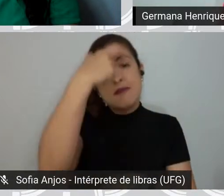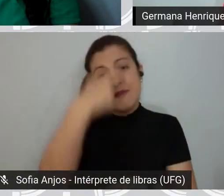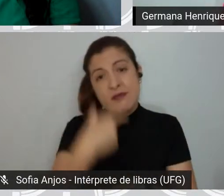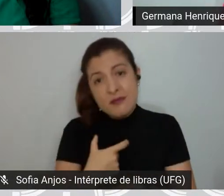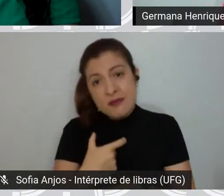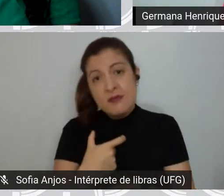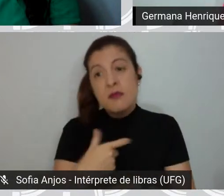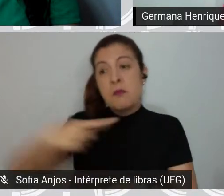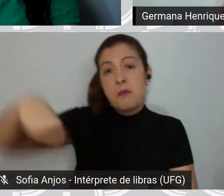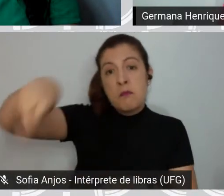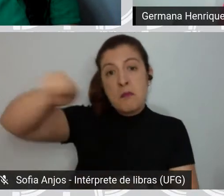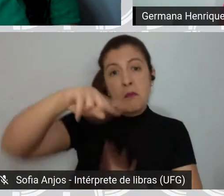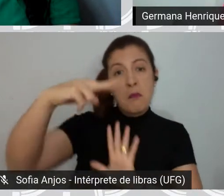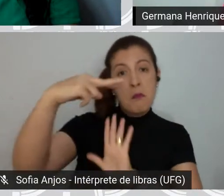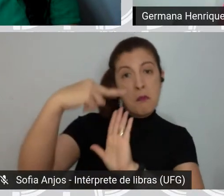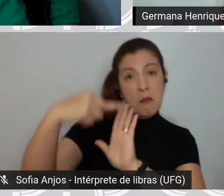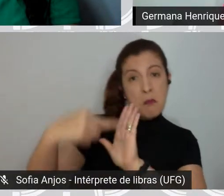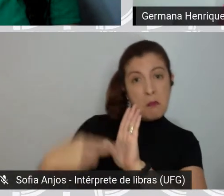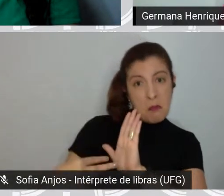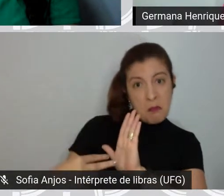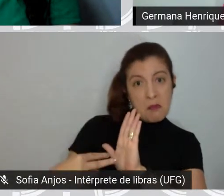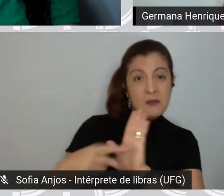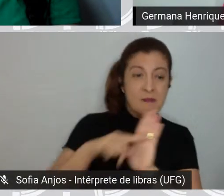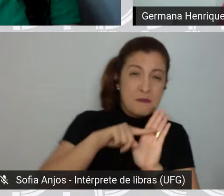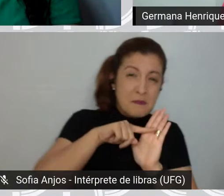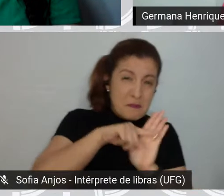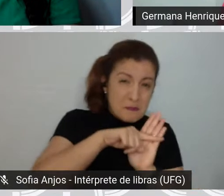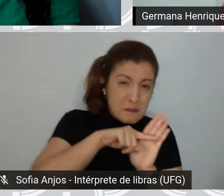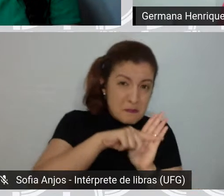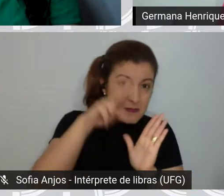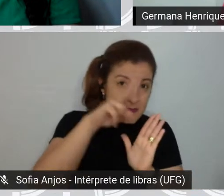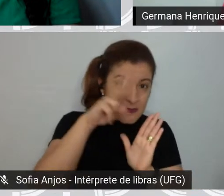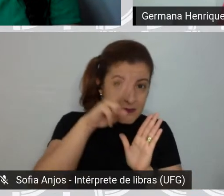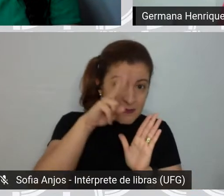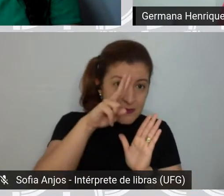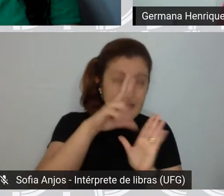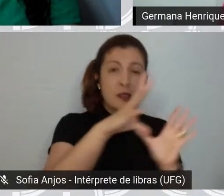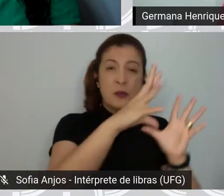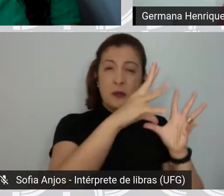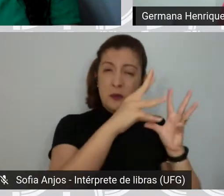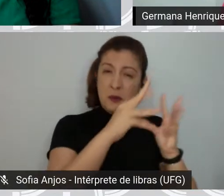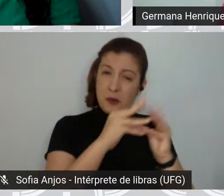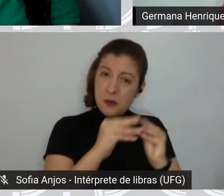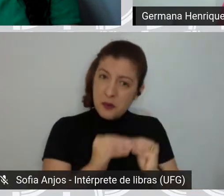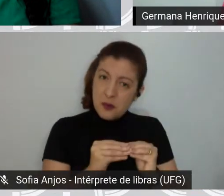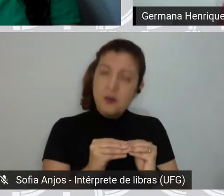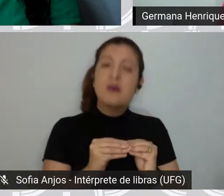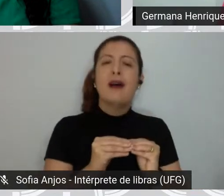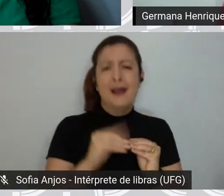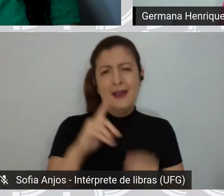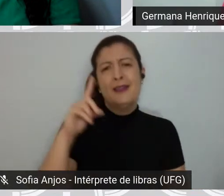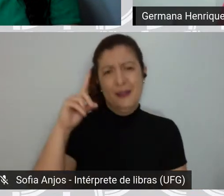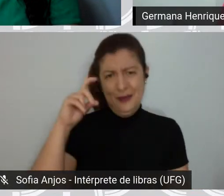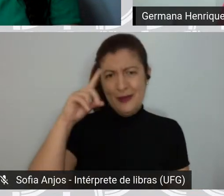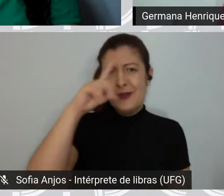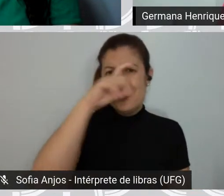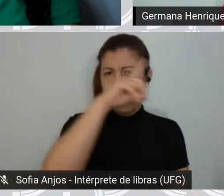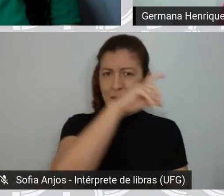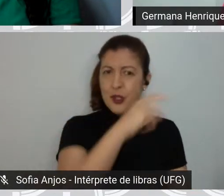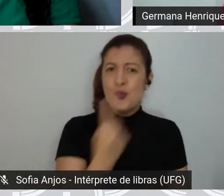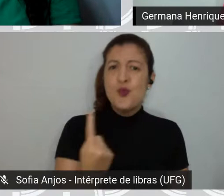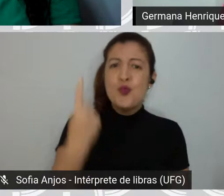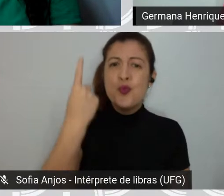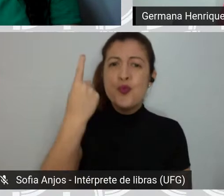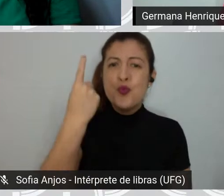a tarefa é grandiosa para caber numa obra ou mesmo numa coleção. Reduz os